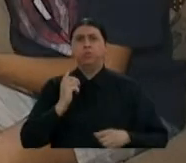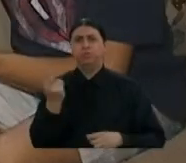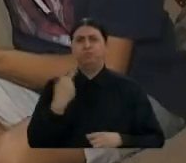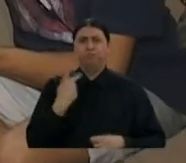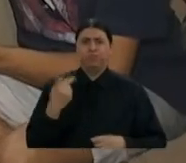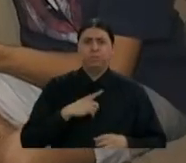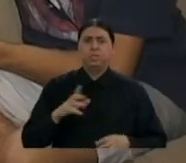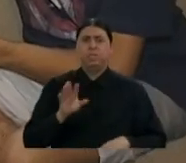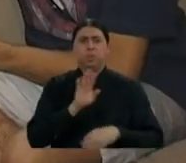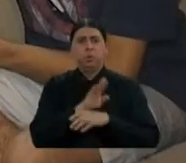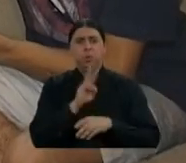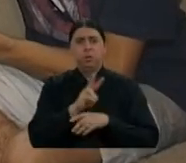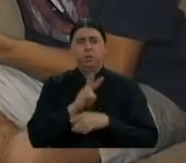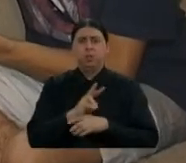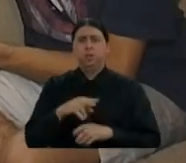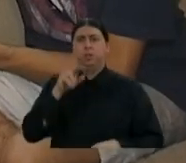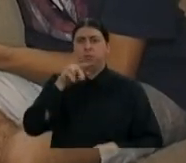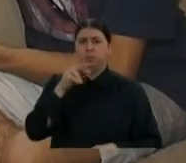isso